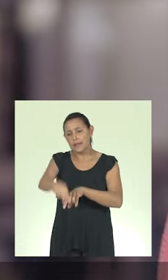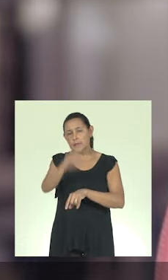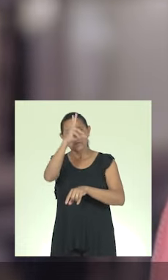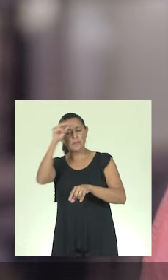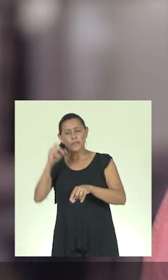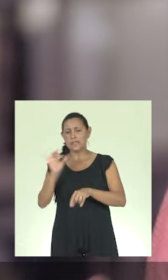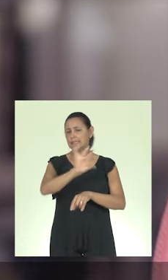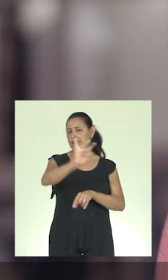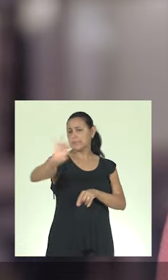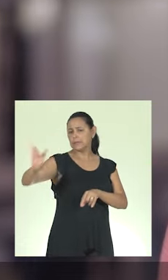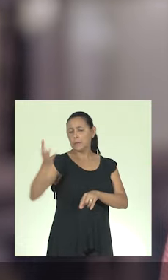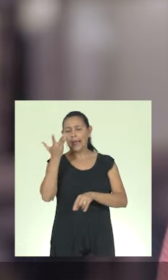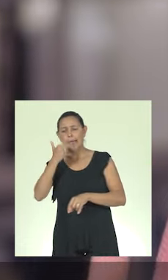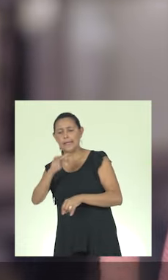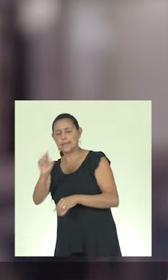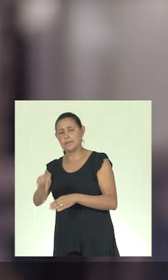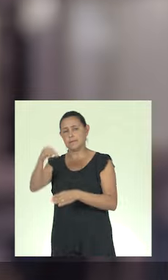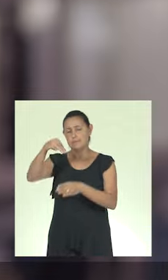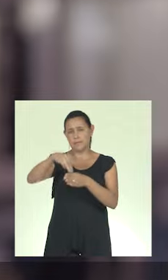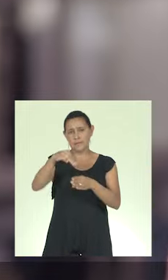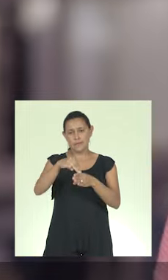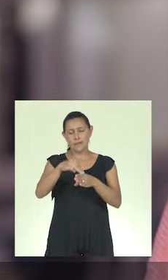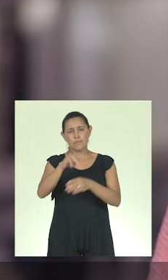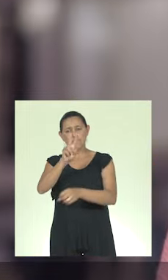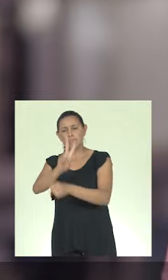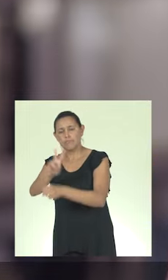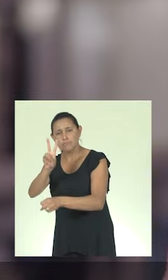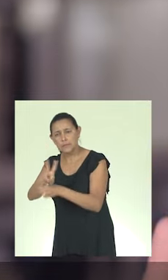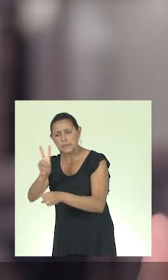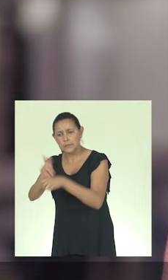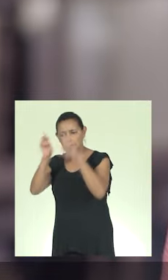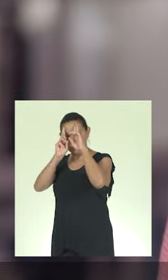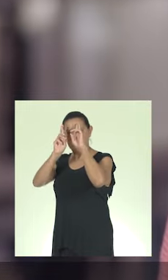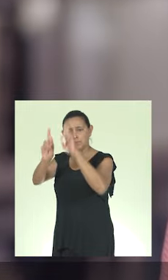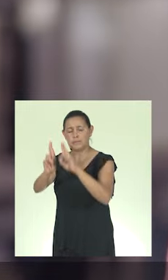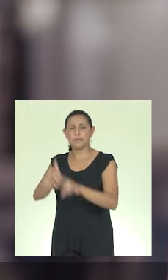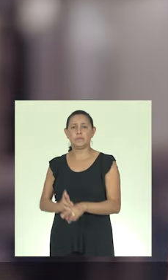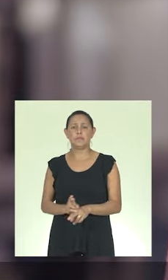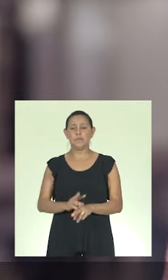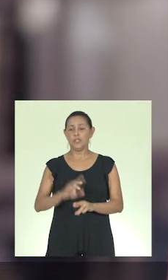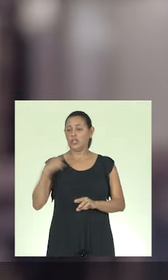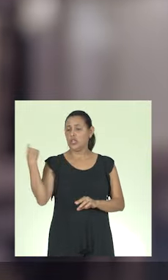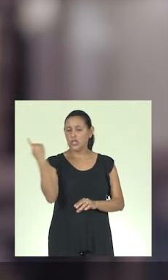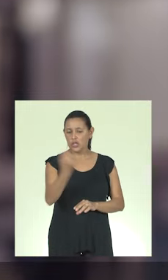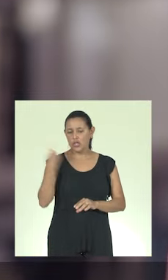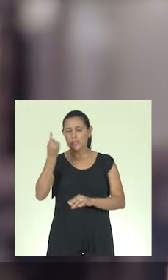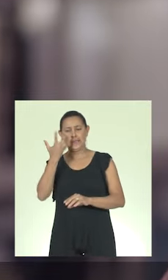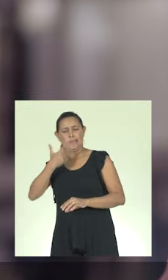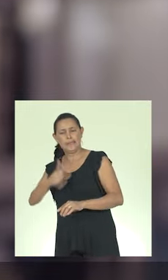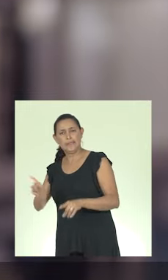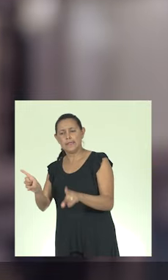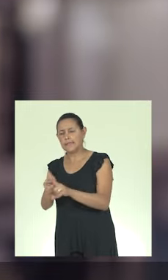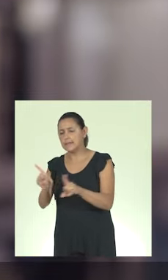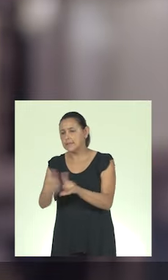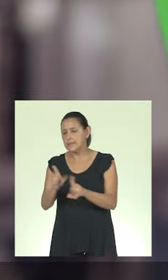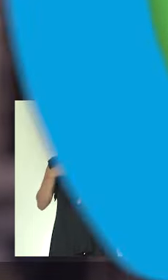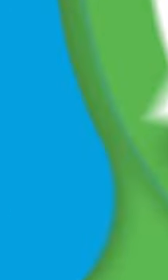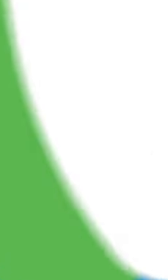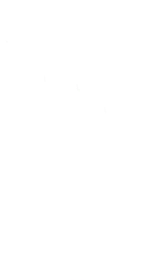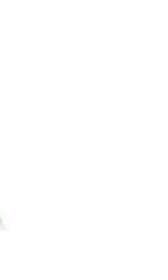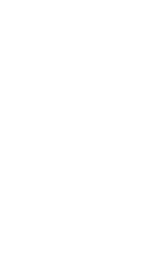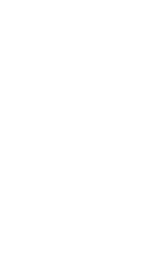Maringá. Cuidar e respeitar. Somos a semente do amanhã e a promessa de um futuro melhor.